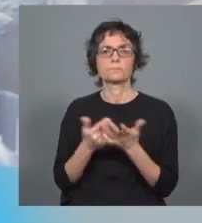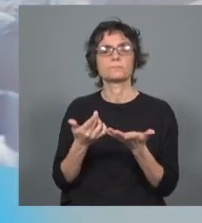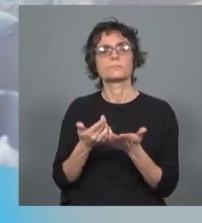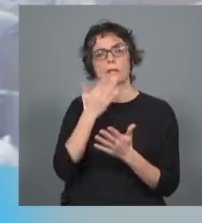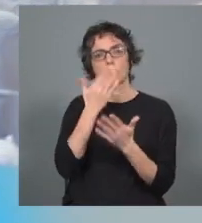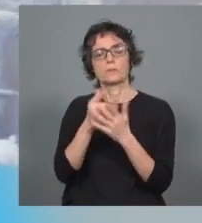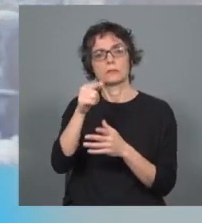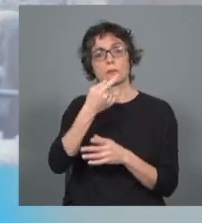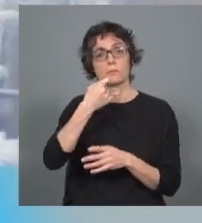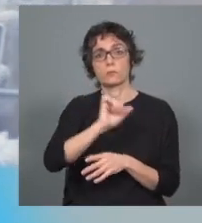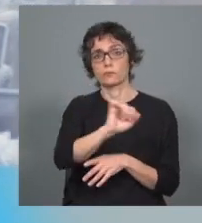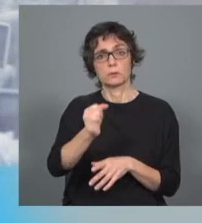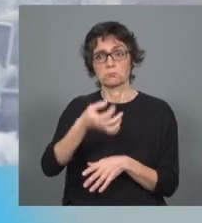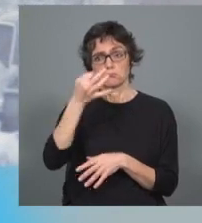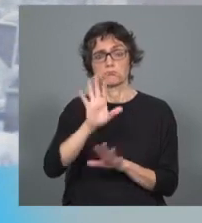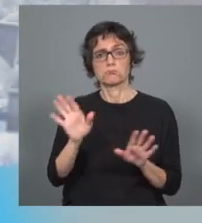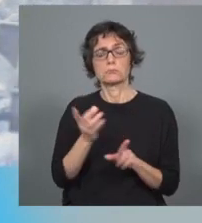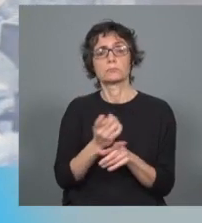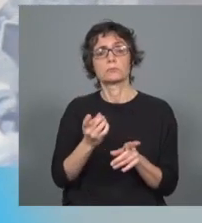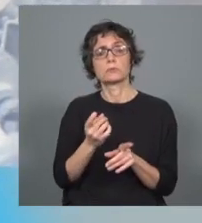Realmente a pergunta é pertinente porque